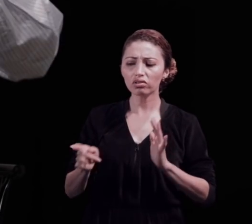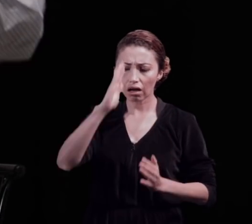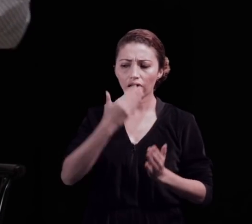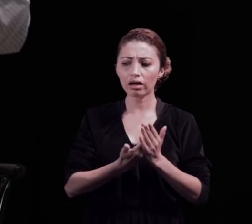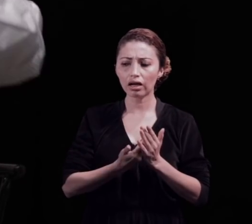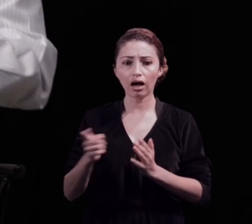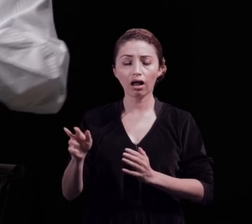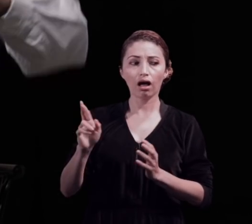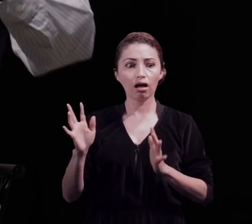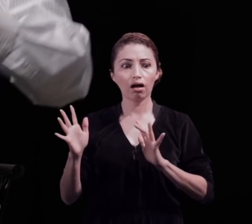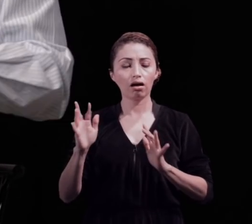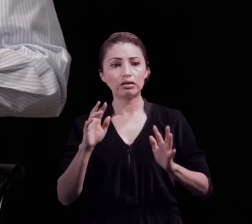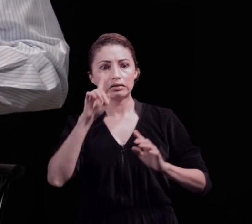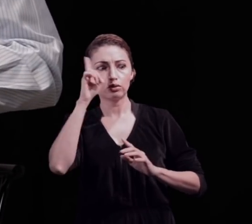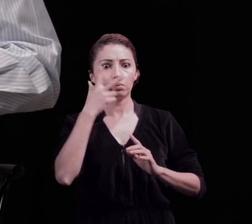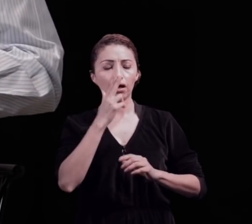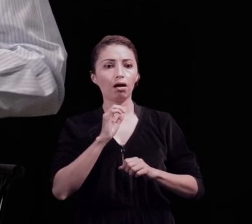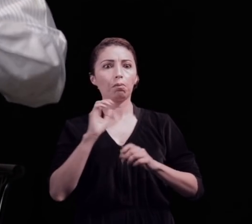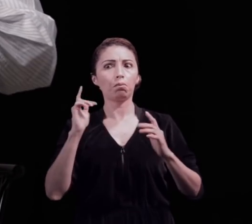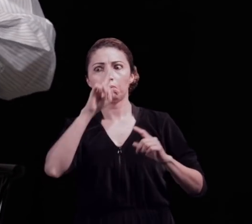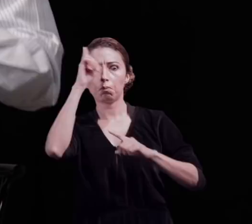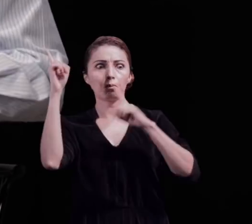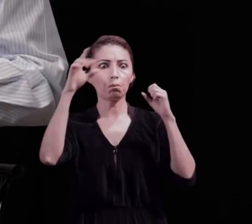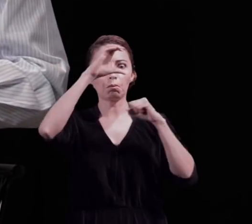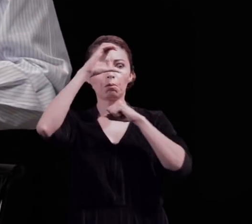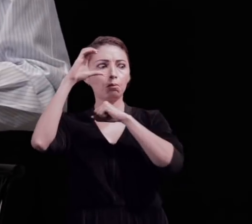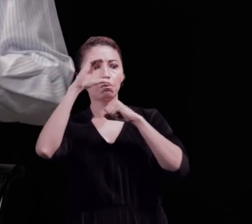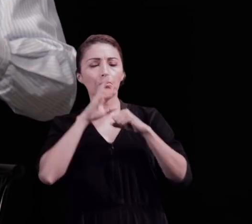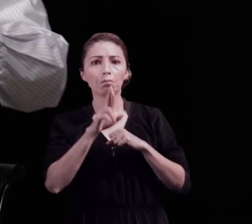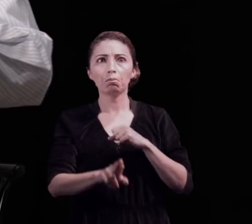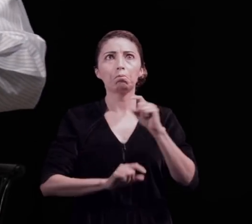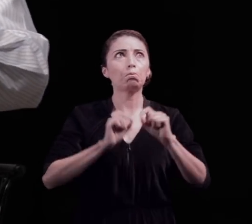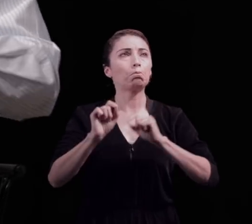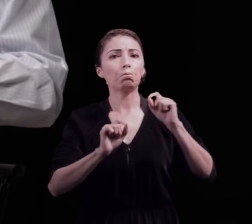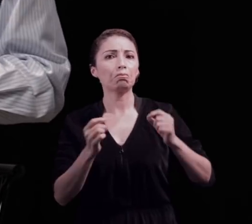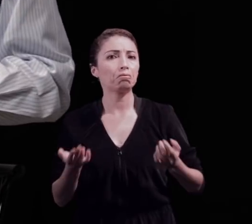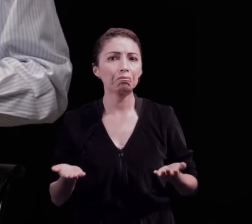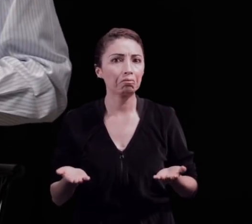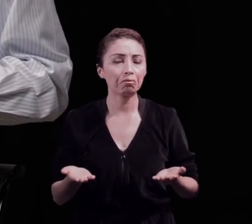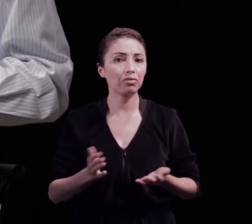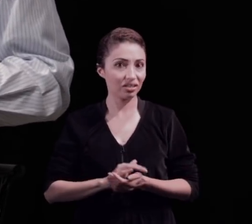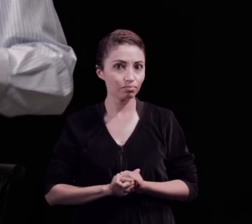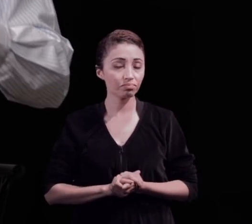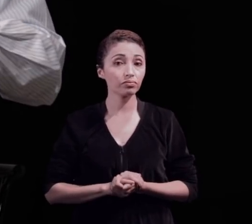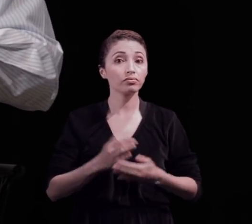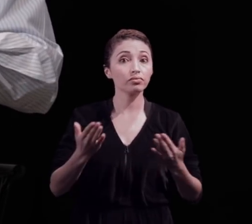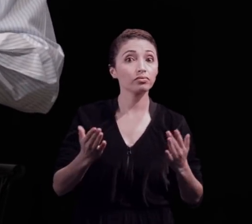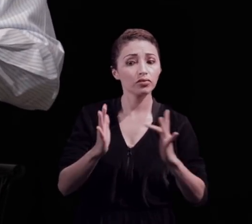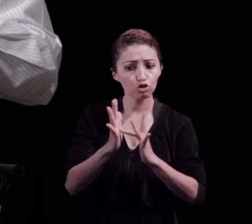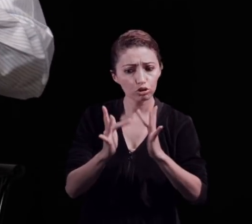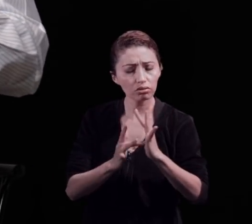você crê em Jesus? Ela tem dificuldade. Ela fica paralisada. Ela não sabe o que responder. E o